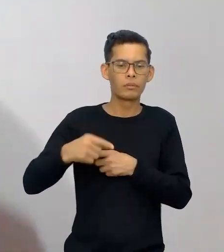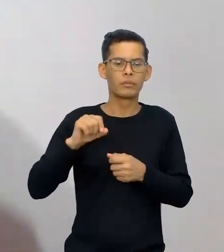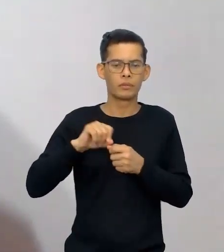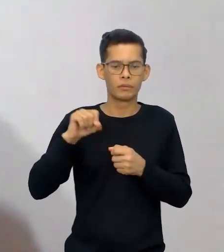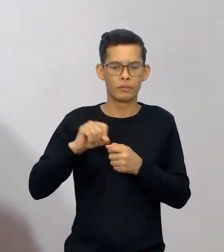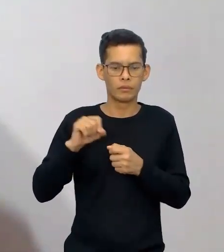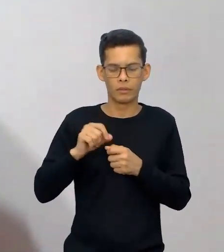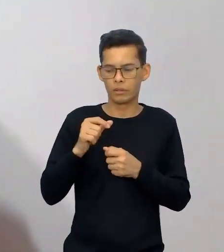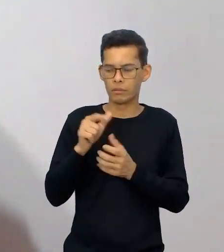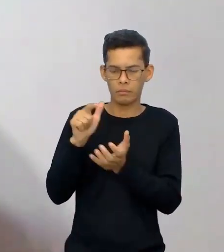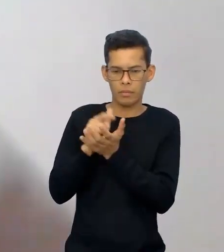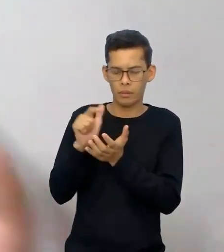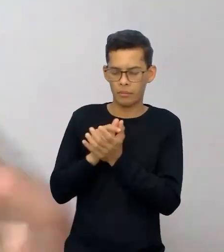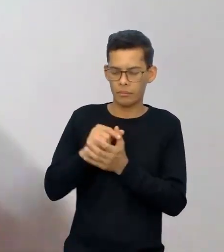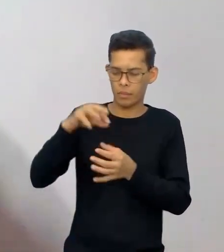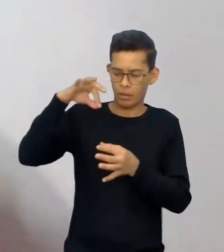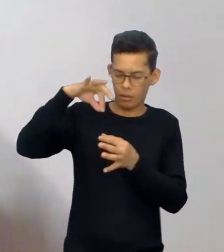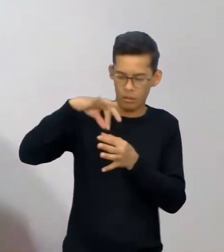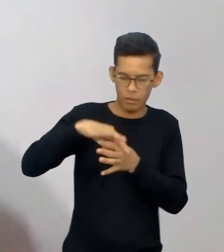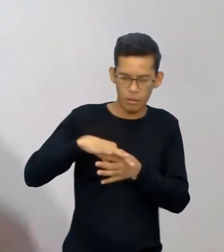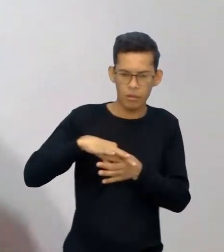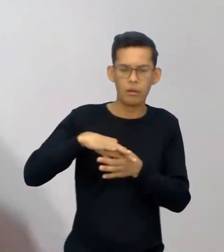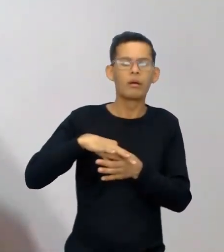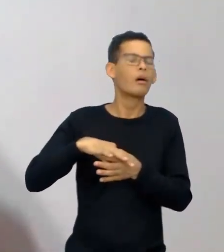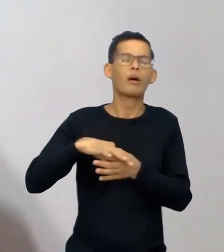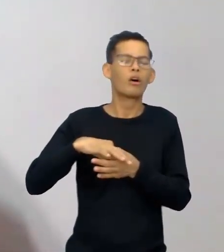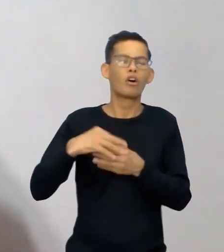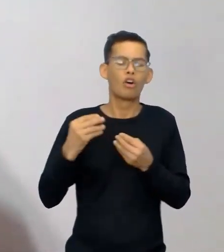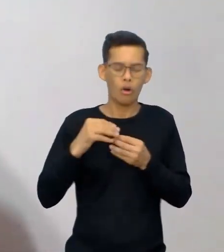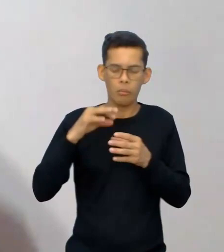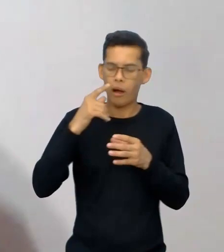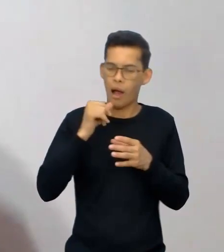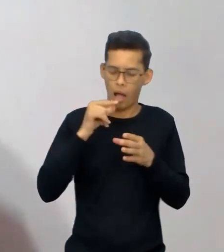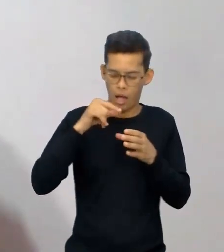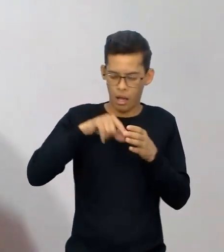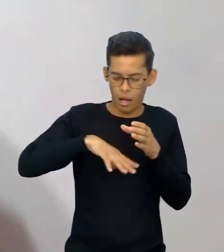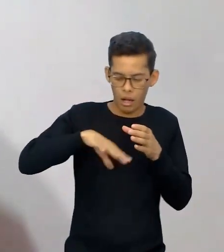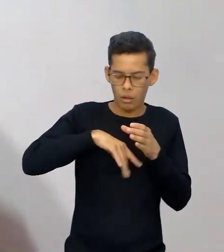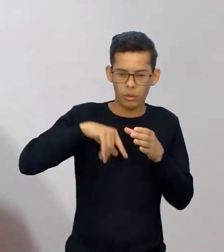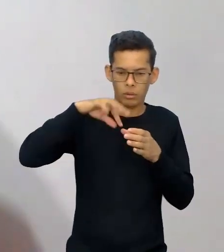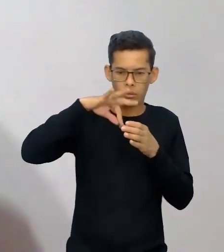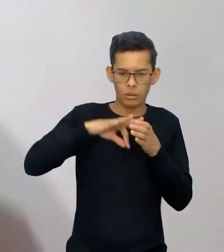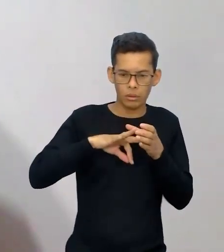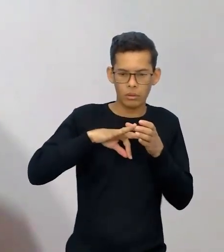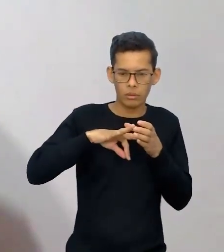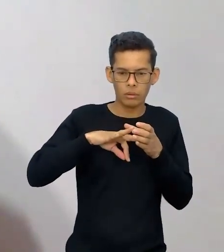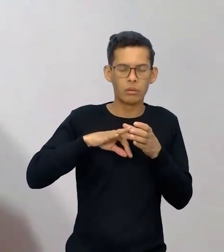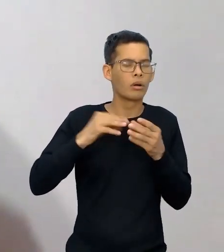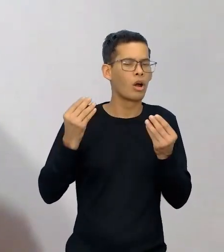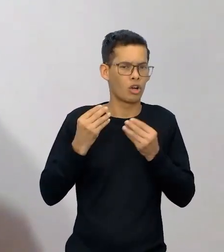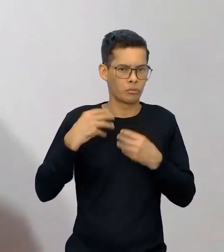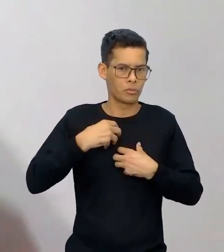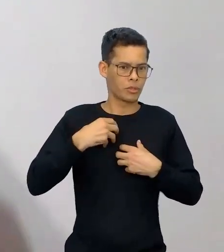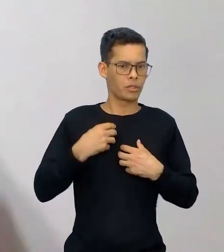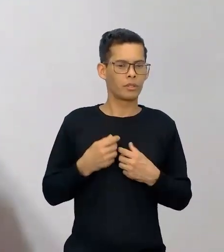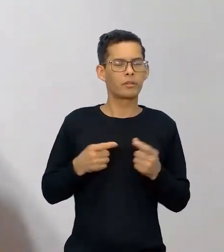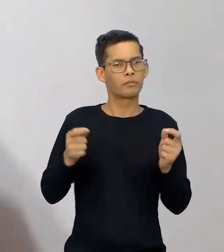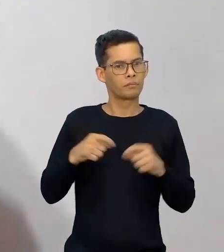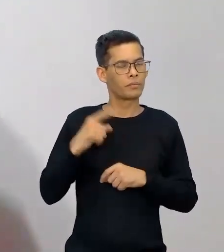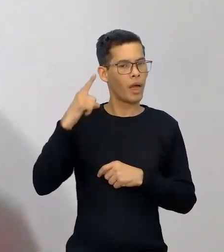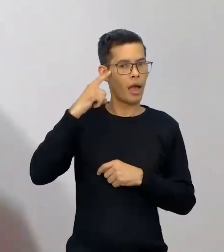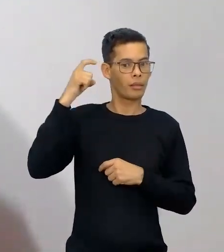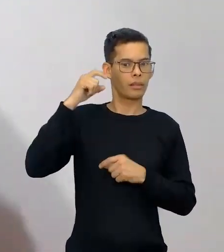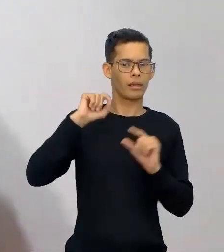papel de tornassol a água que está no fundo ali do pote. A